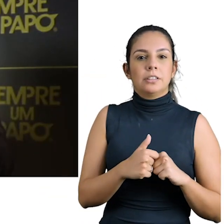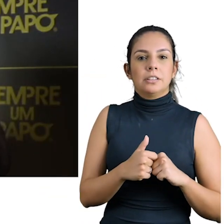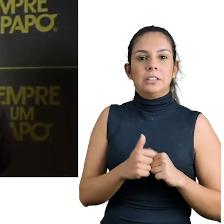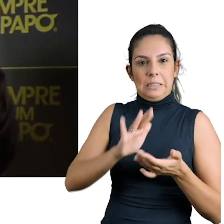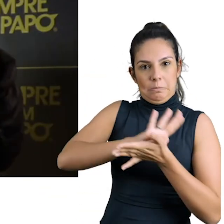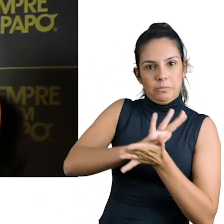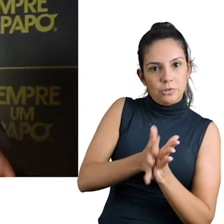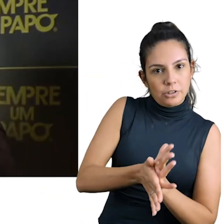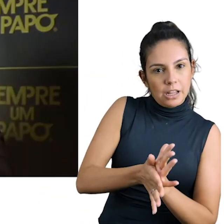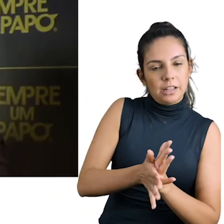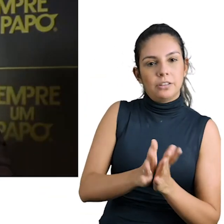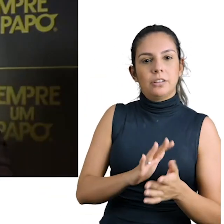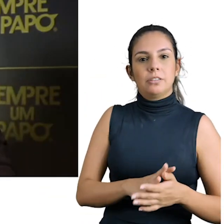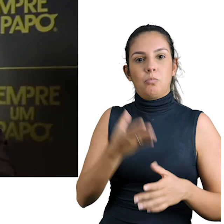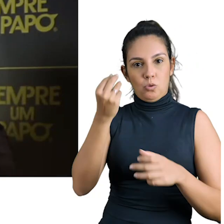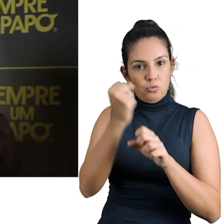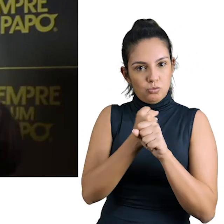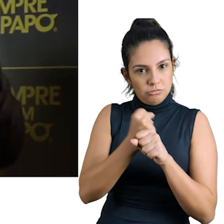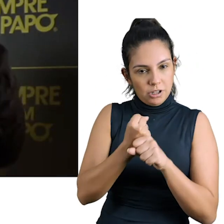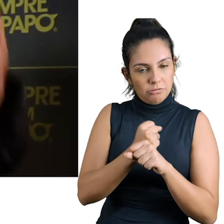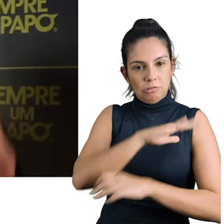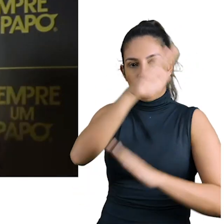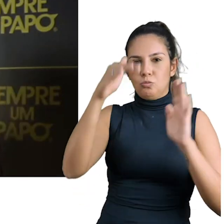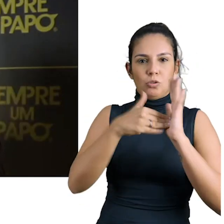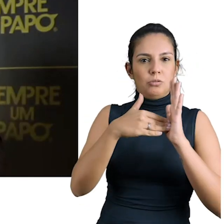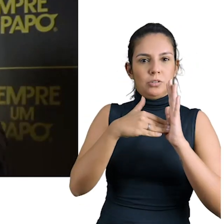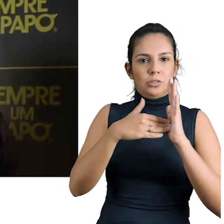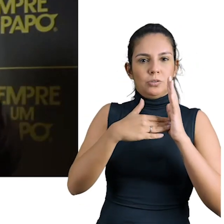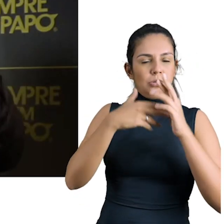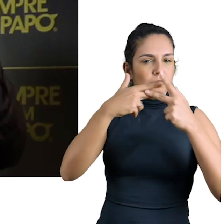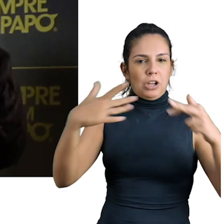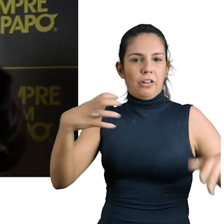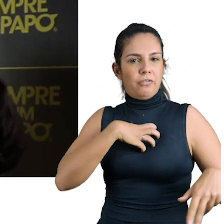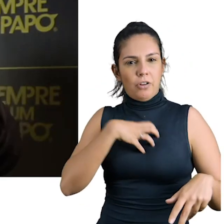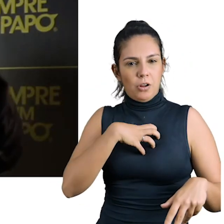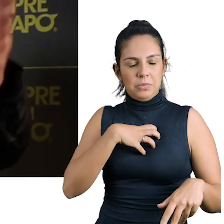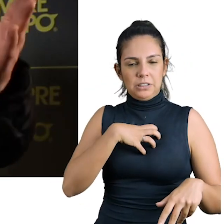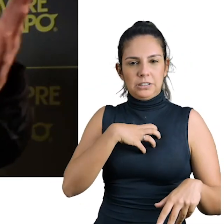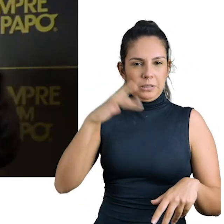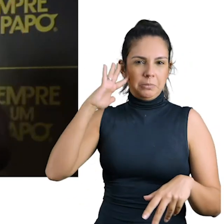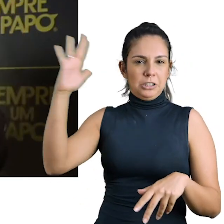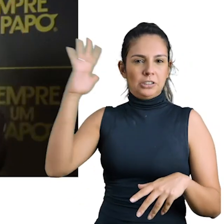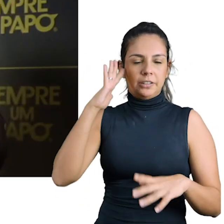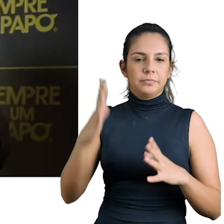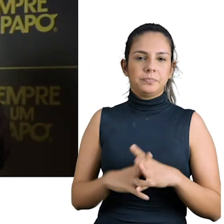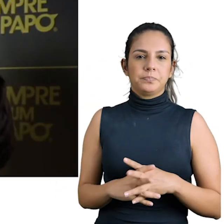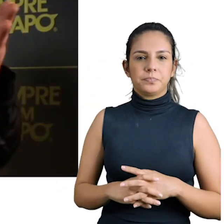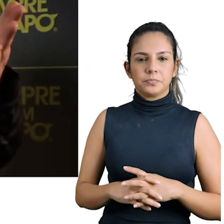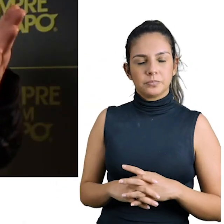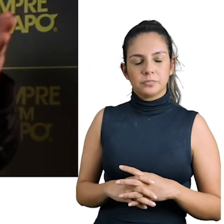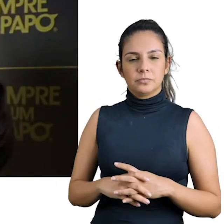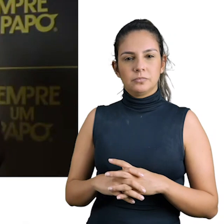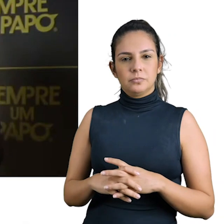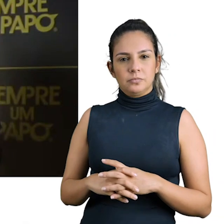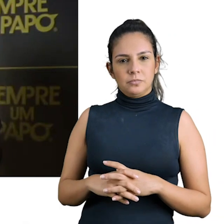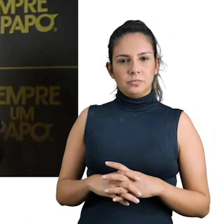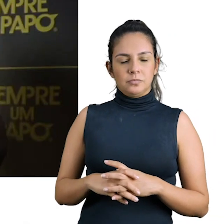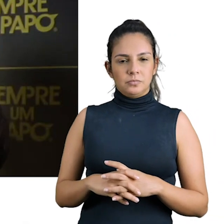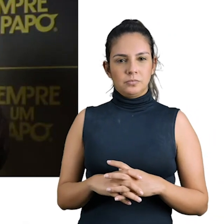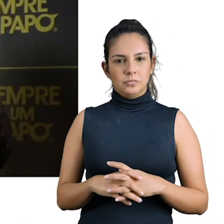ser explorada durante tantos anos e de todas as formas inimagináveis.